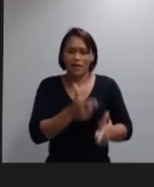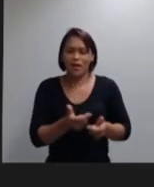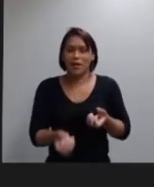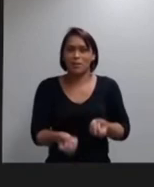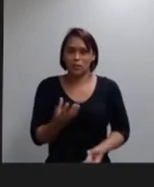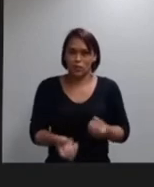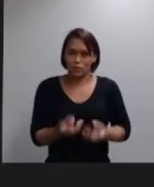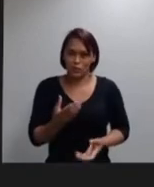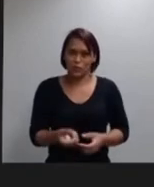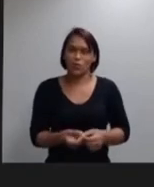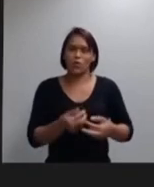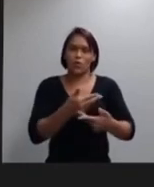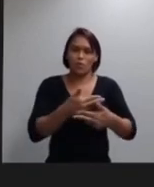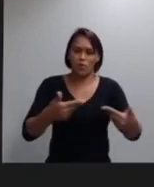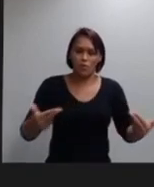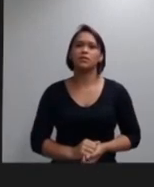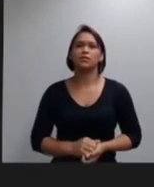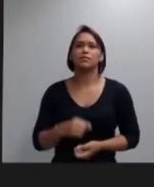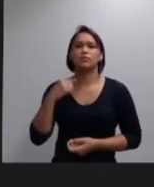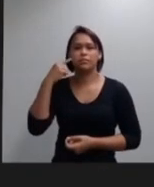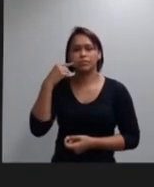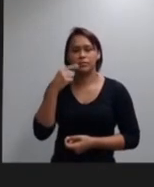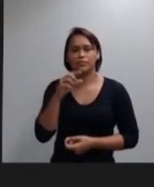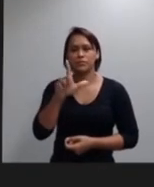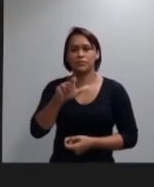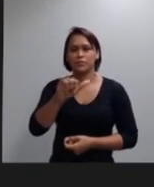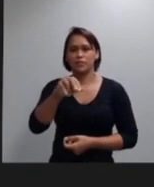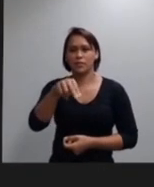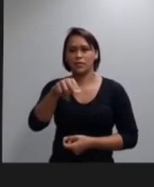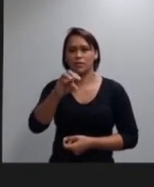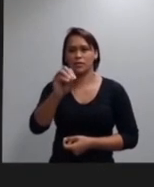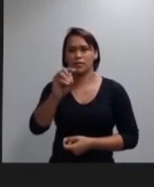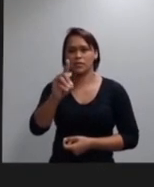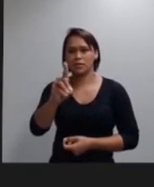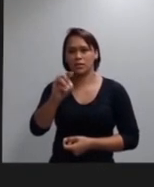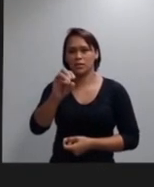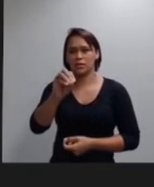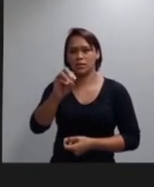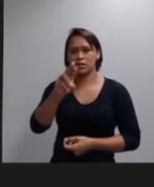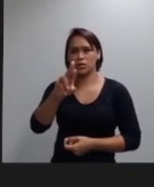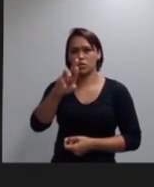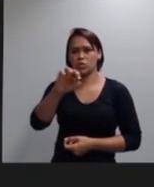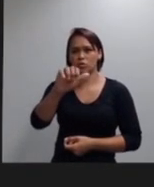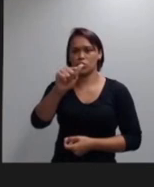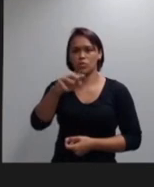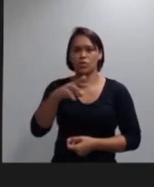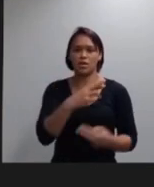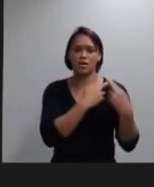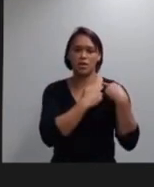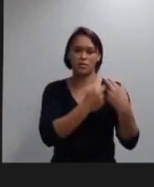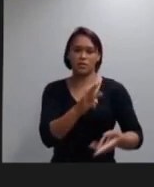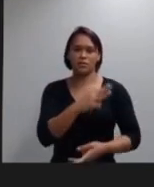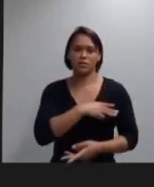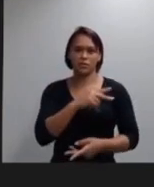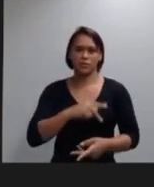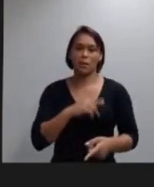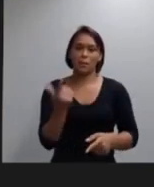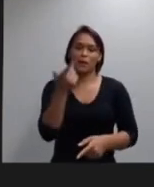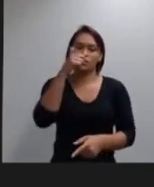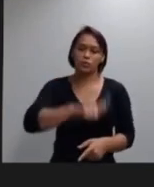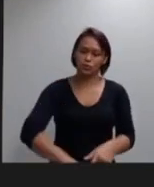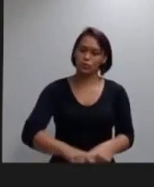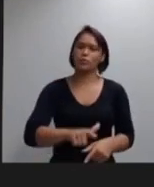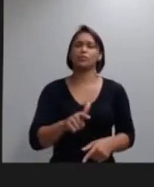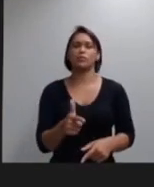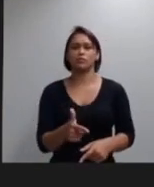época em que Alega ter comprado a pistola todos os ministros seguiram o voto do relator e ao confirmar o recebimento da denúncia